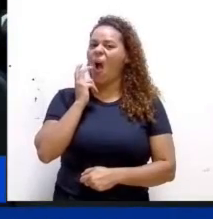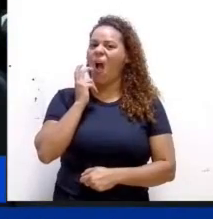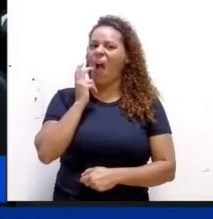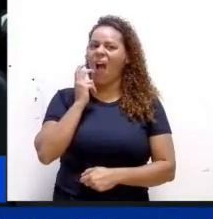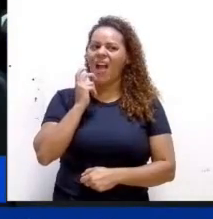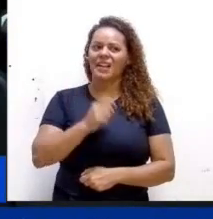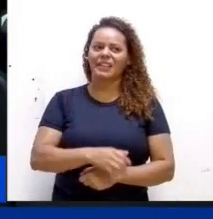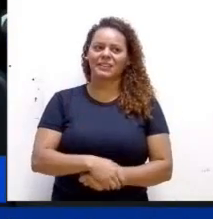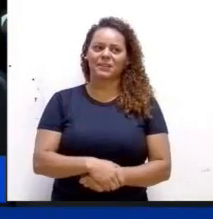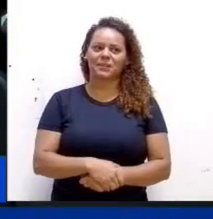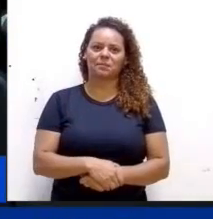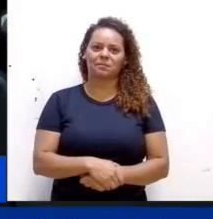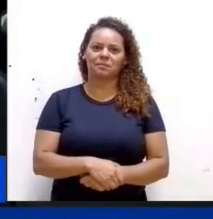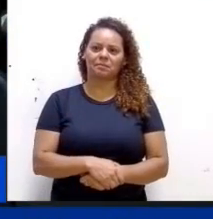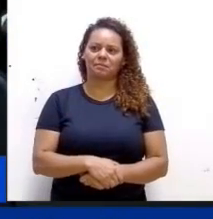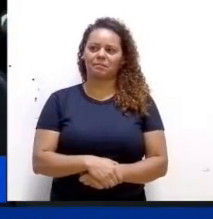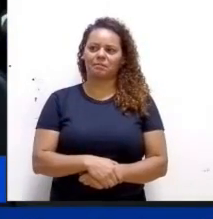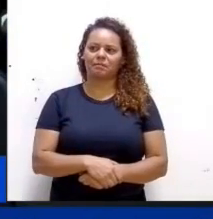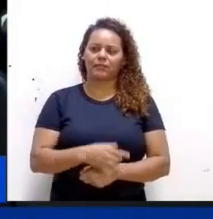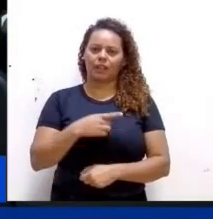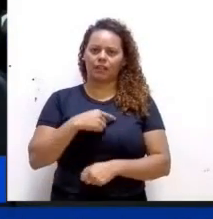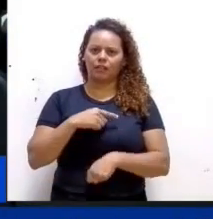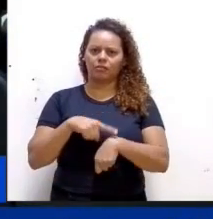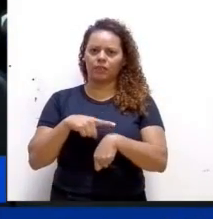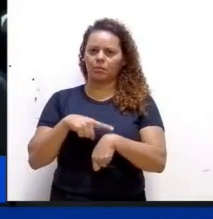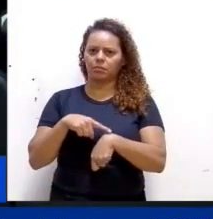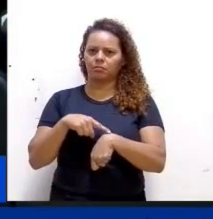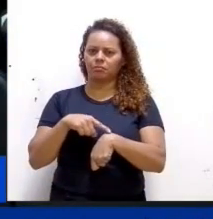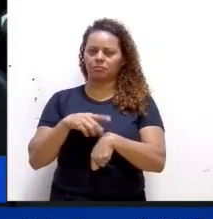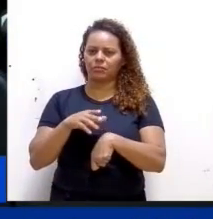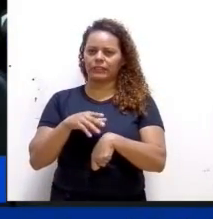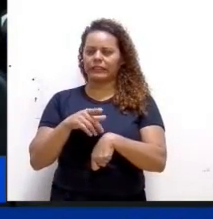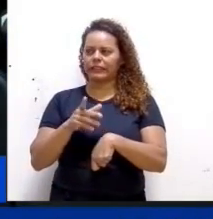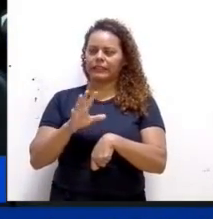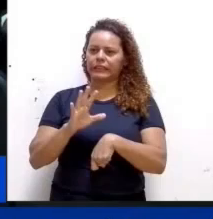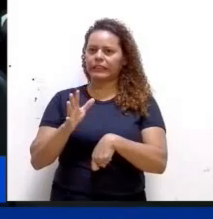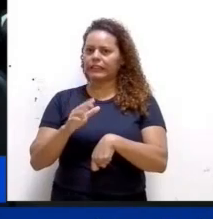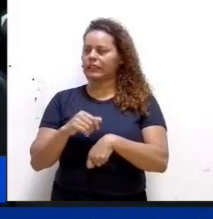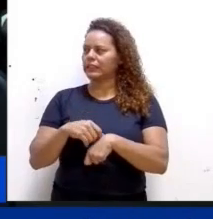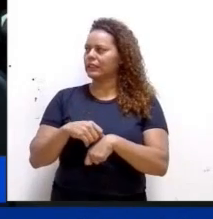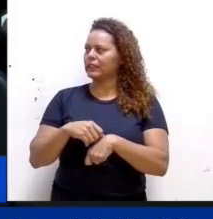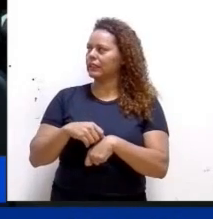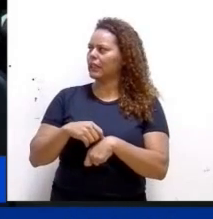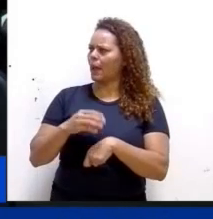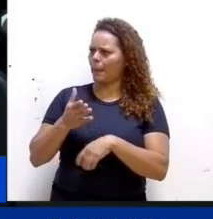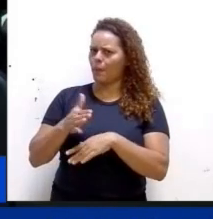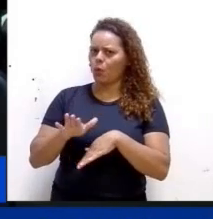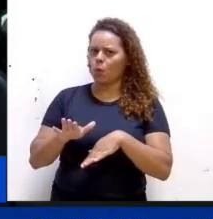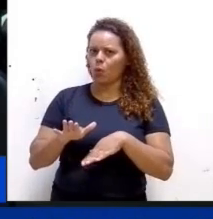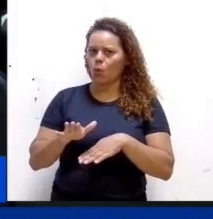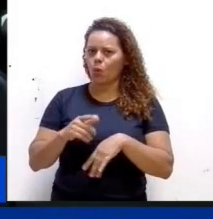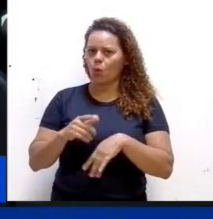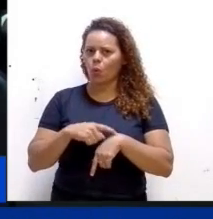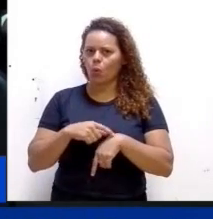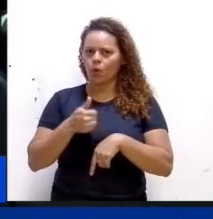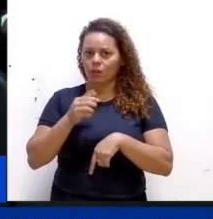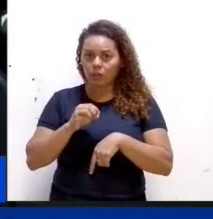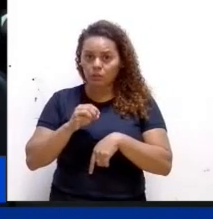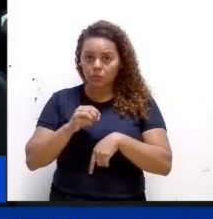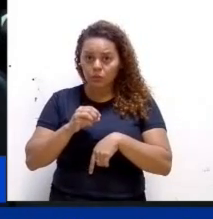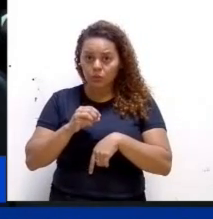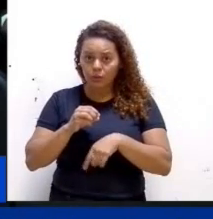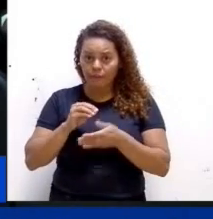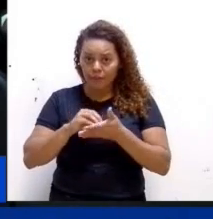Interessadíssima no tema. Tenho tempo? Tenho? Acabou já? Uns 10 minutos